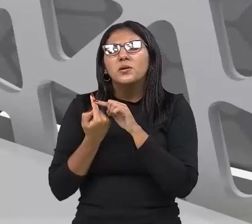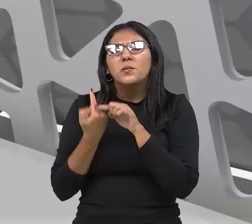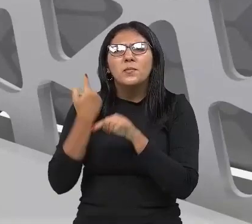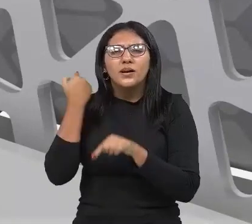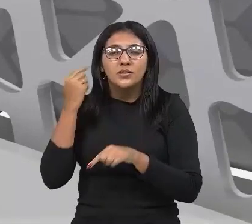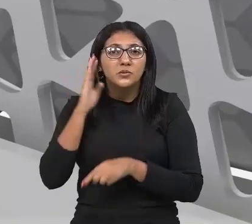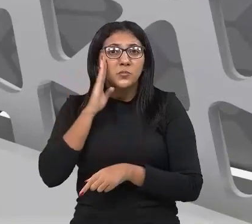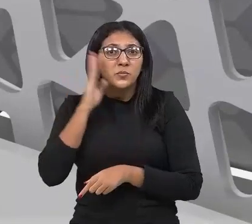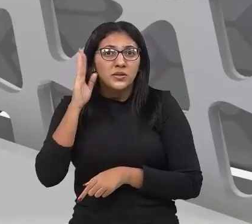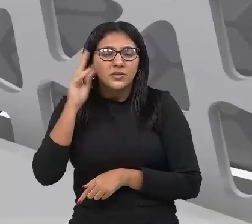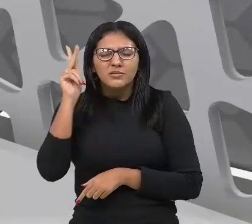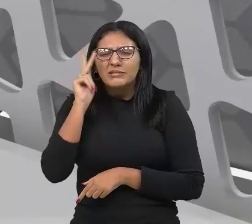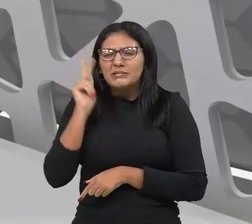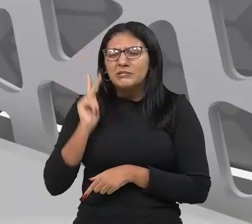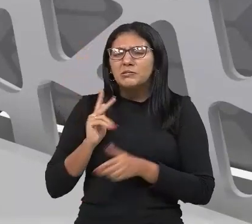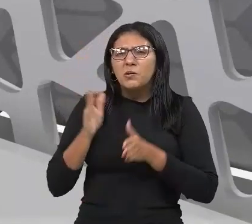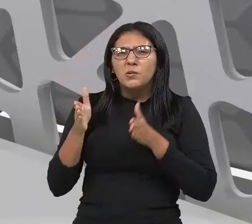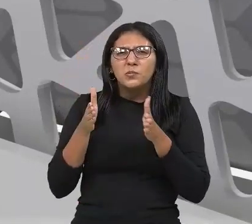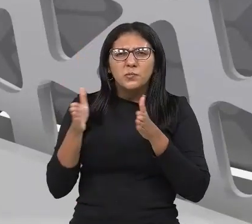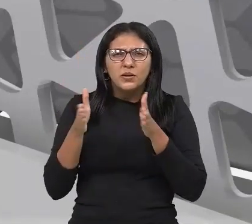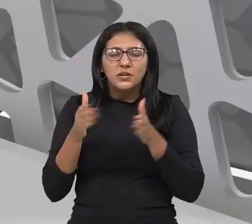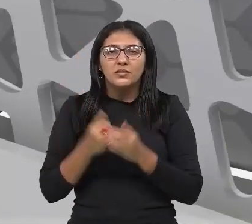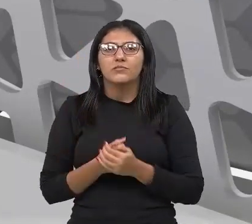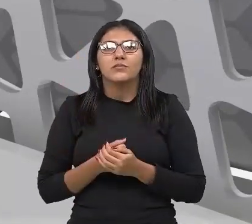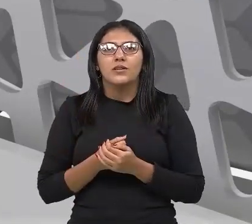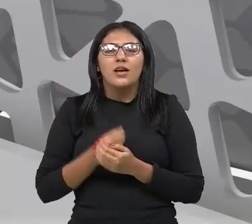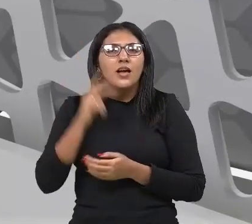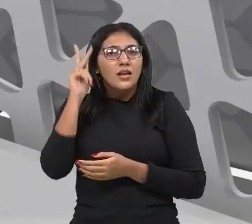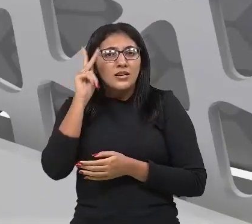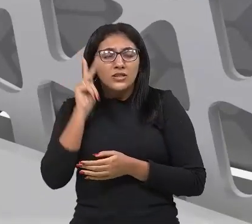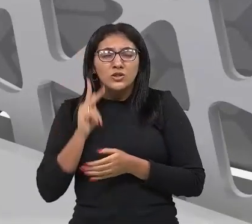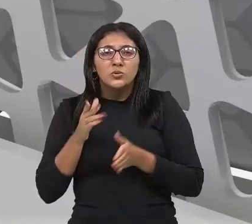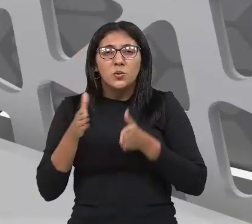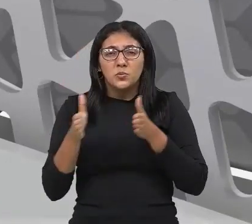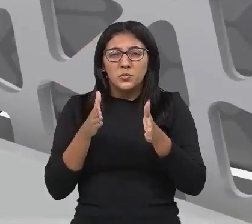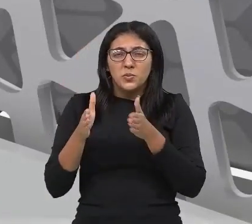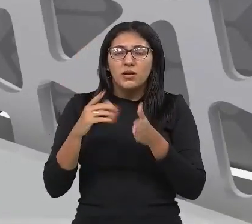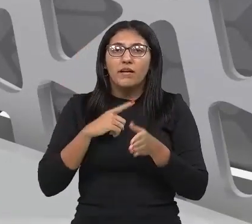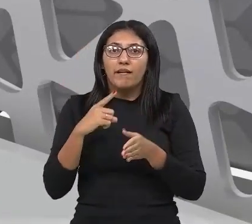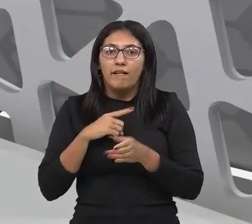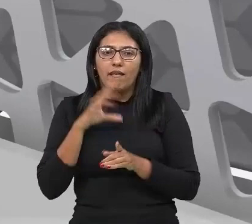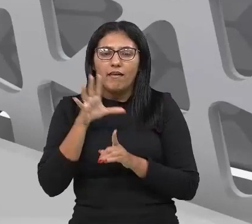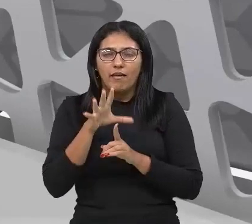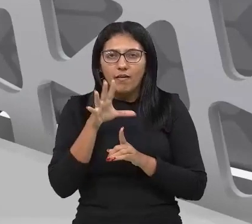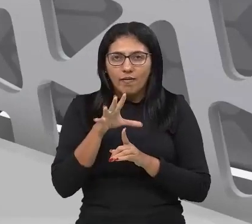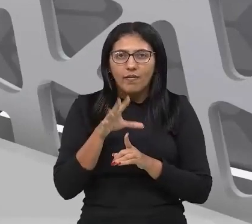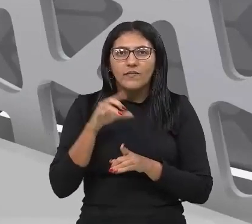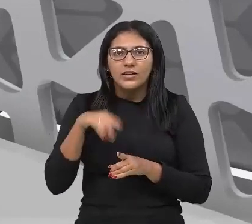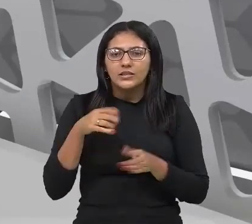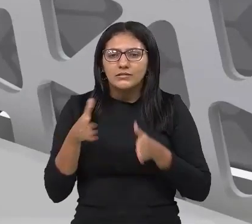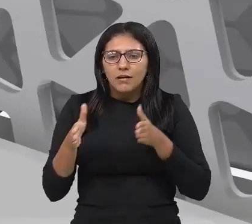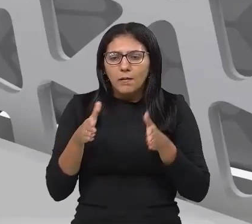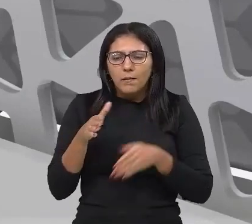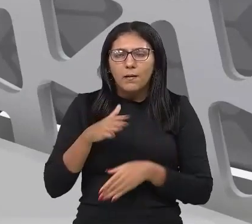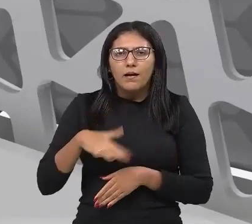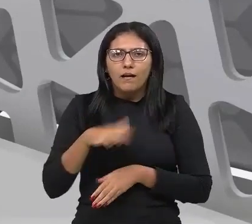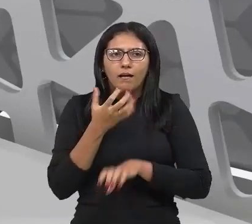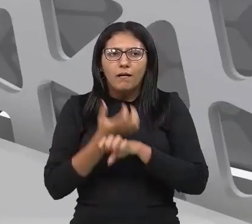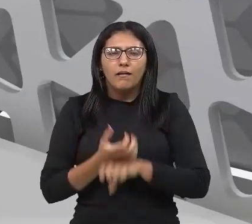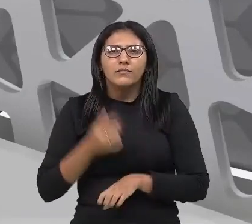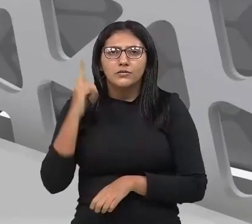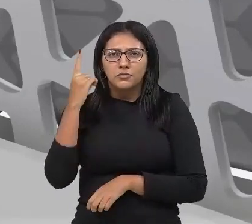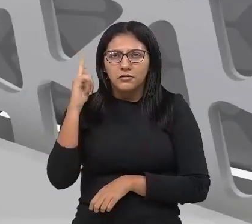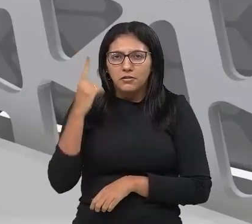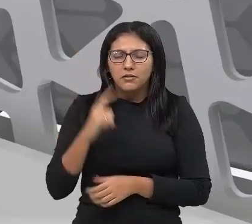o fator histórico, e como o fator histórico acabou influenciando na parte da geografia, onde a gente